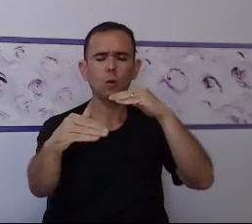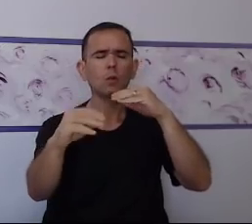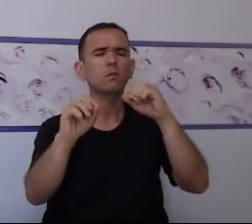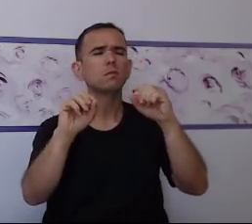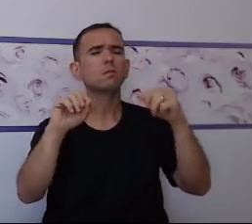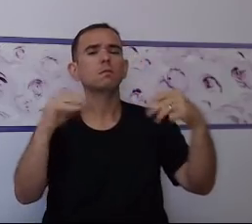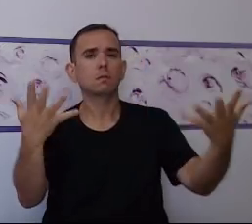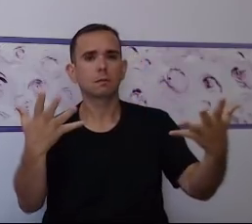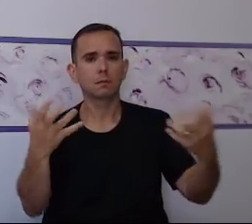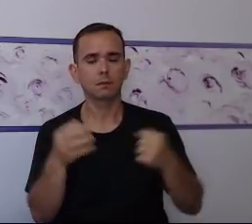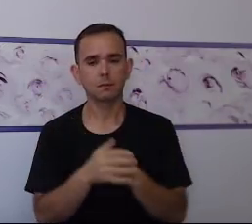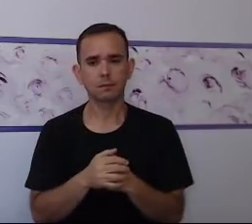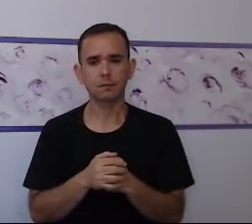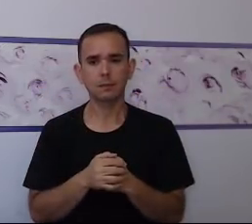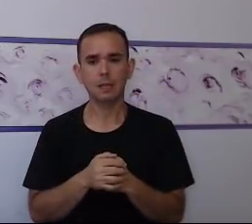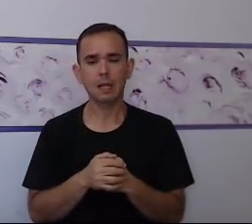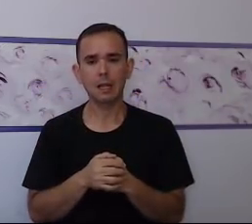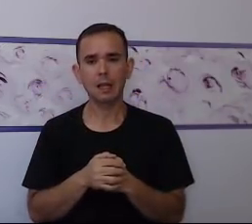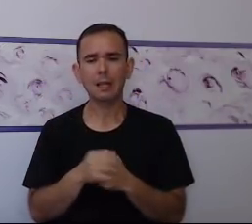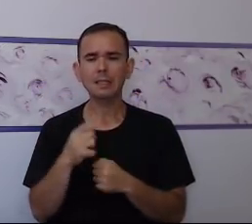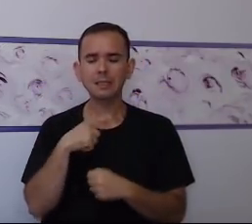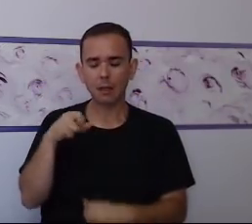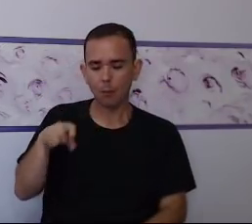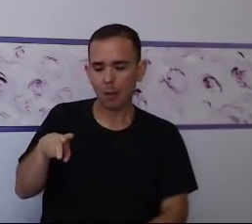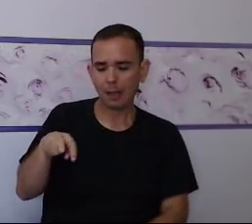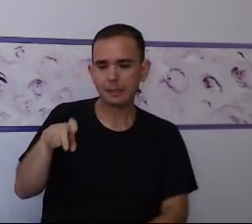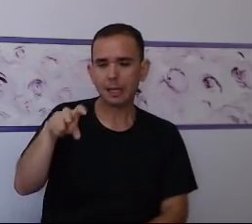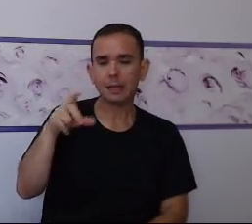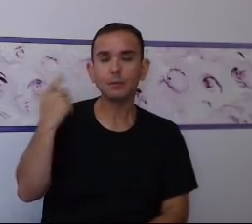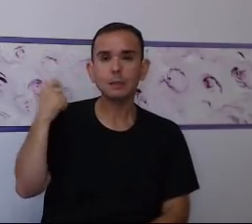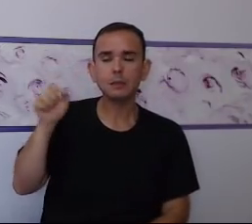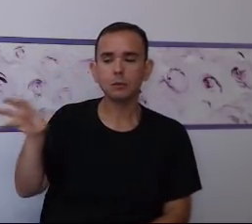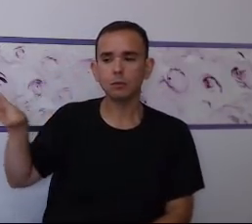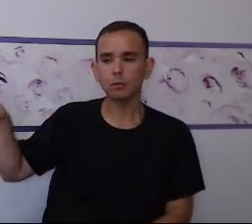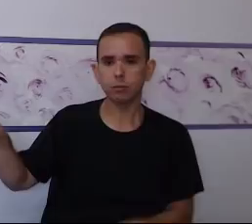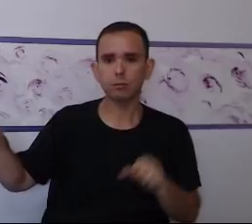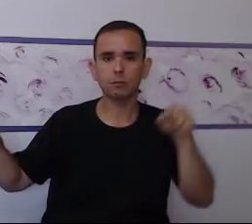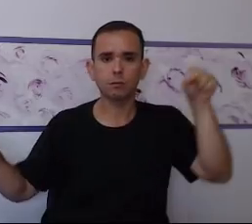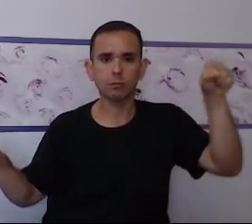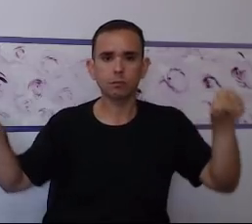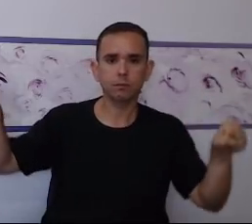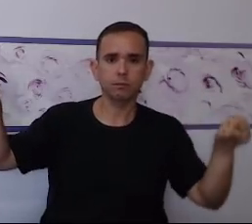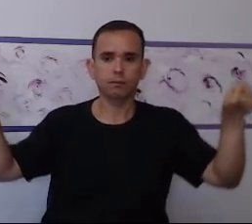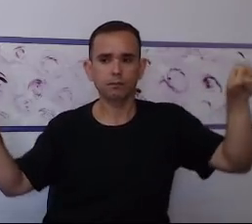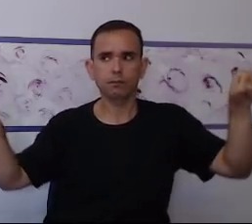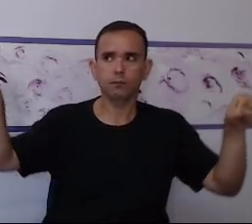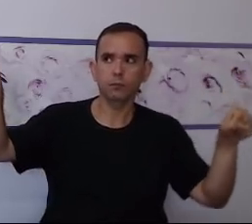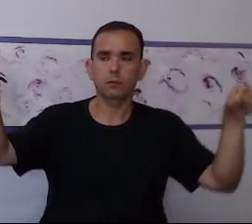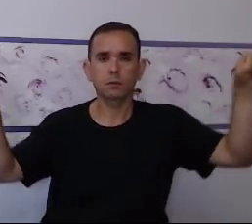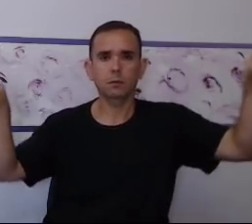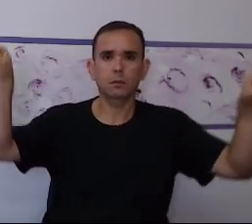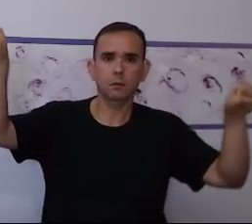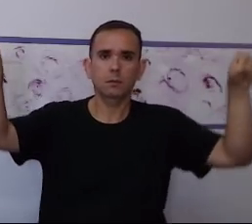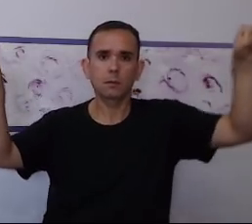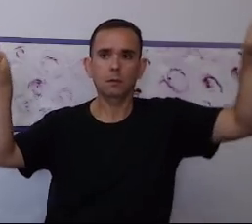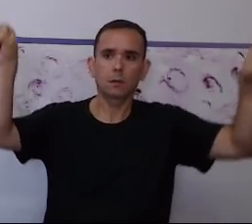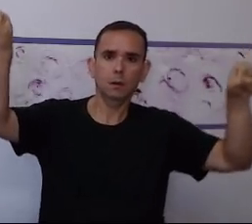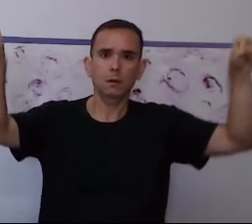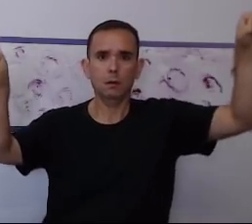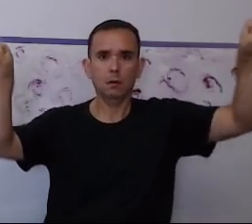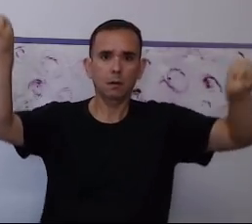Ele precisa, vamos supor, se tem uma escada, ele vai precisar de um corrimão. É um aluno que vai precisar para poder auxiliar ele a